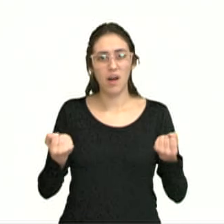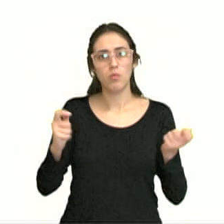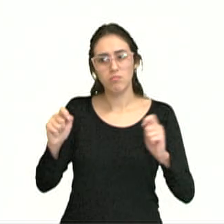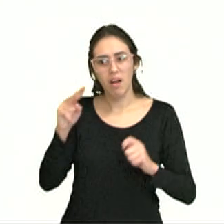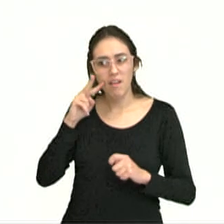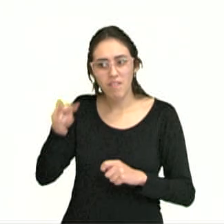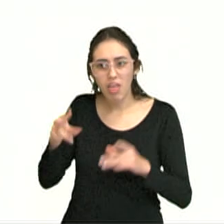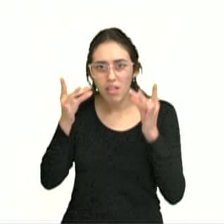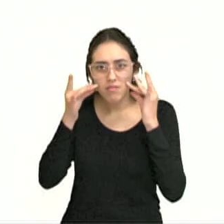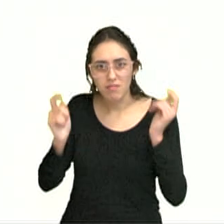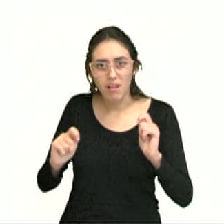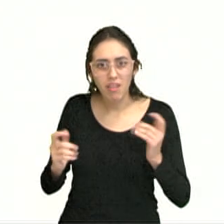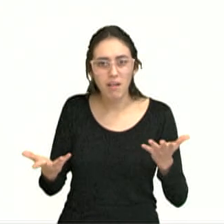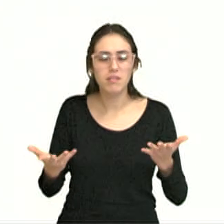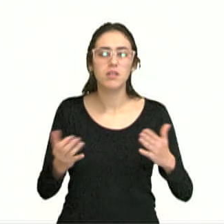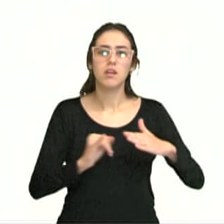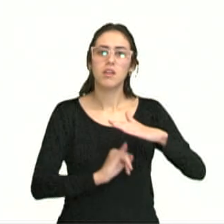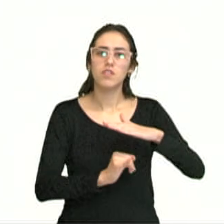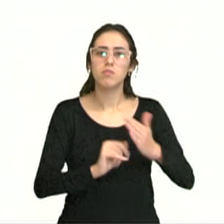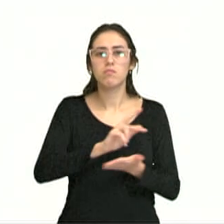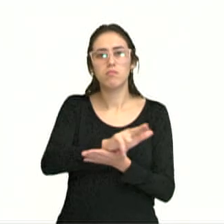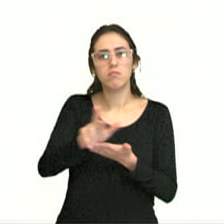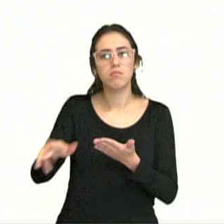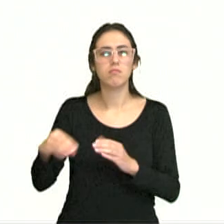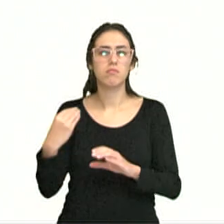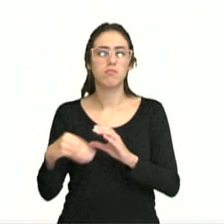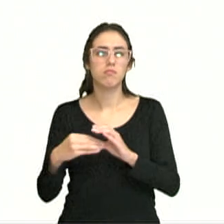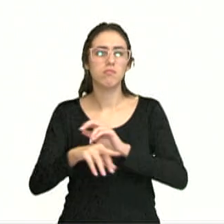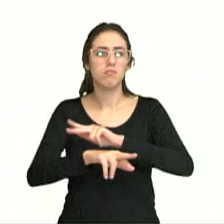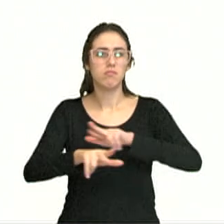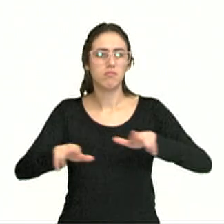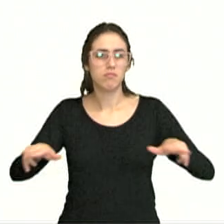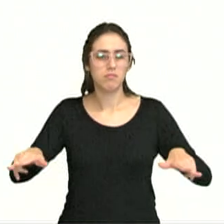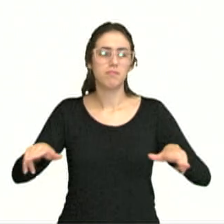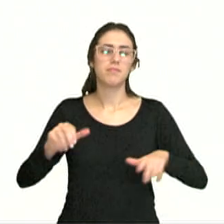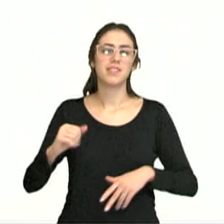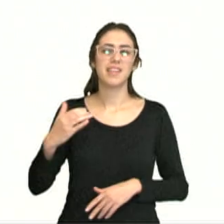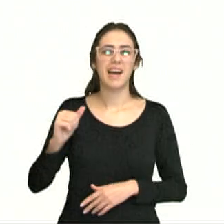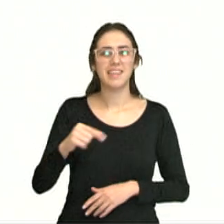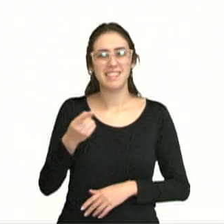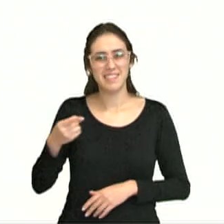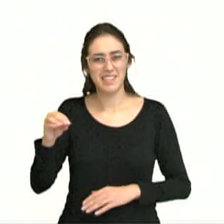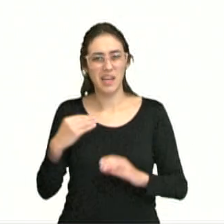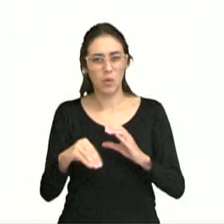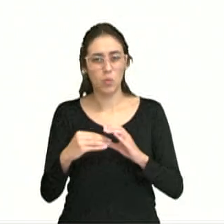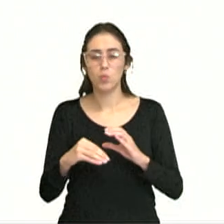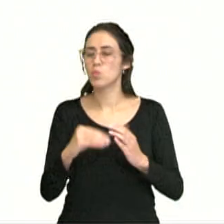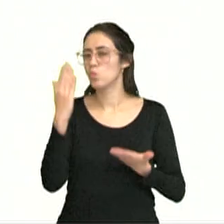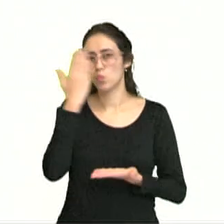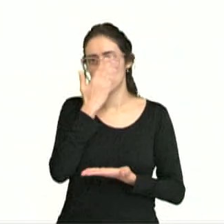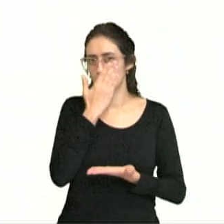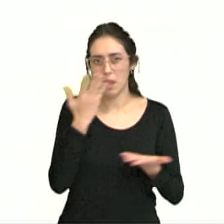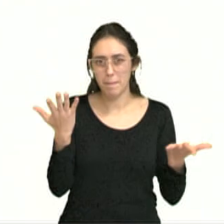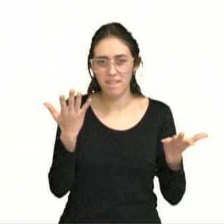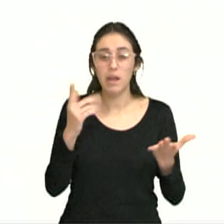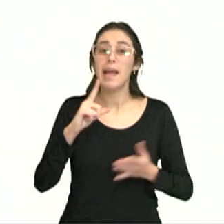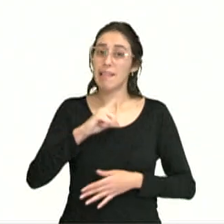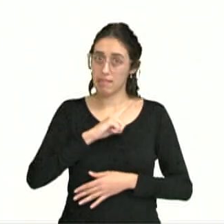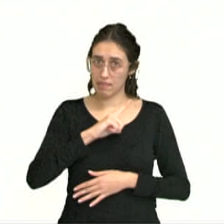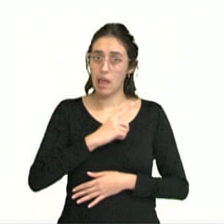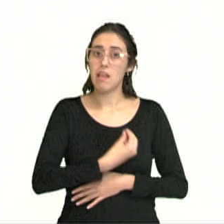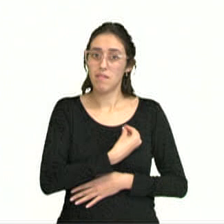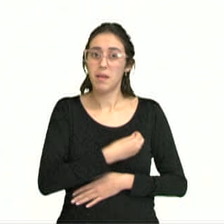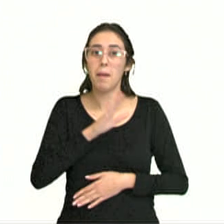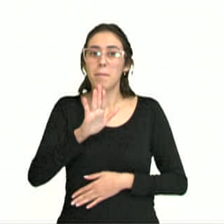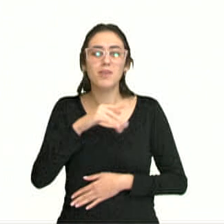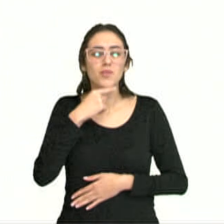tangível. Investimentos variados em fundos e ações, é intangível, né? Eles existem, mas